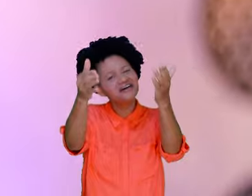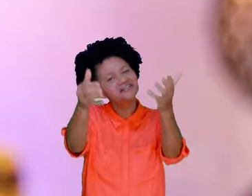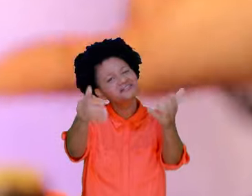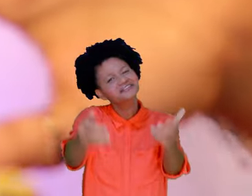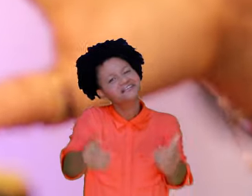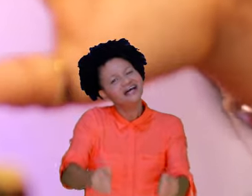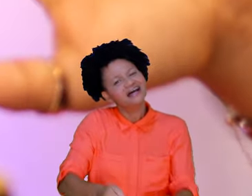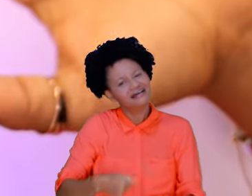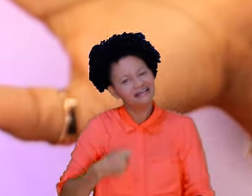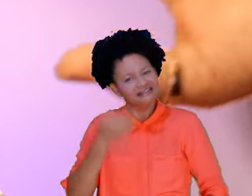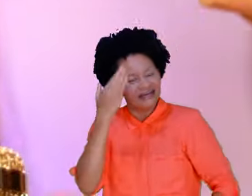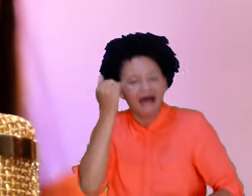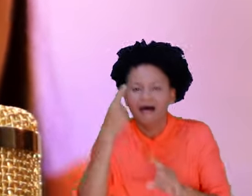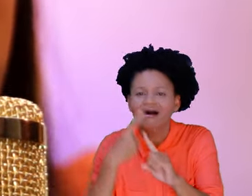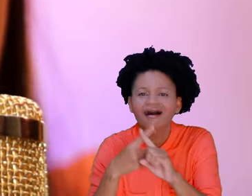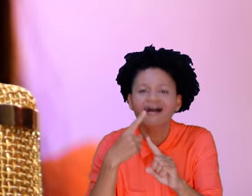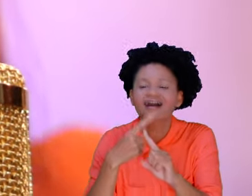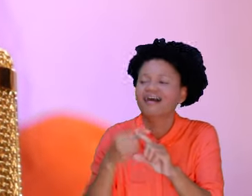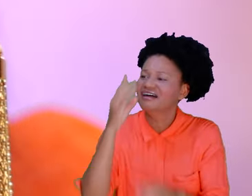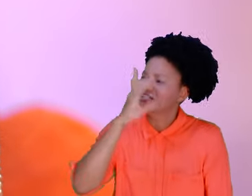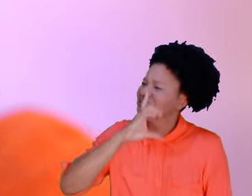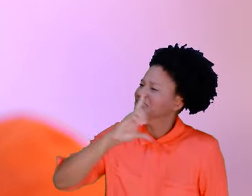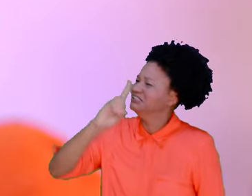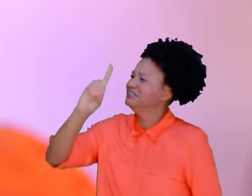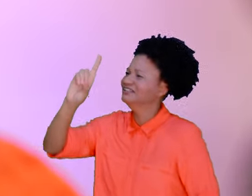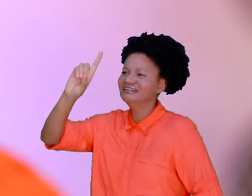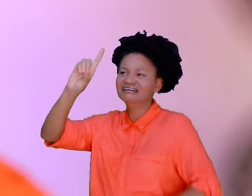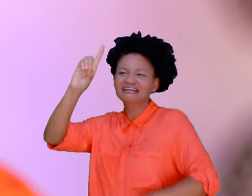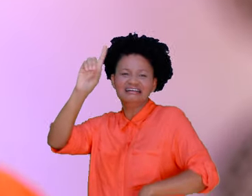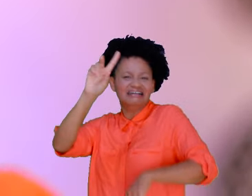eu. Foi livramento,